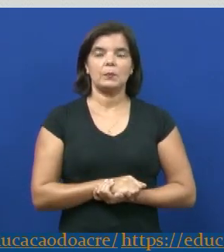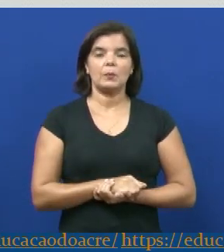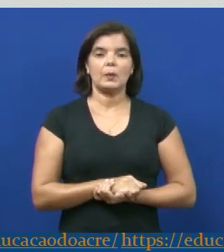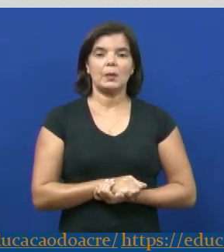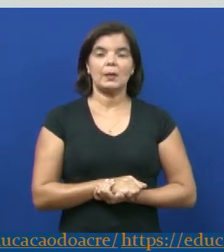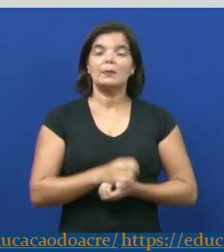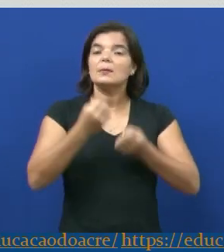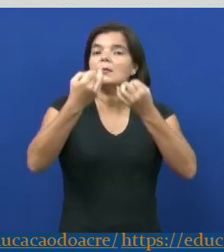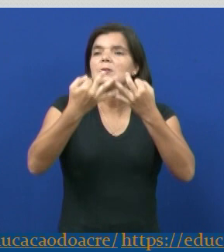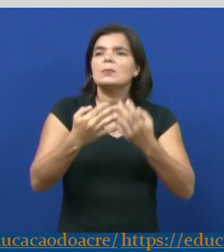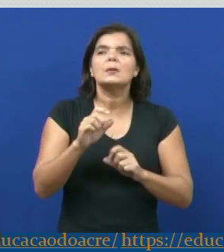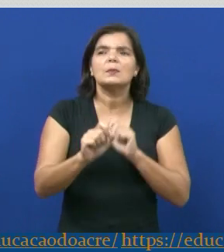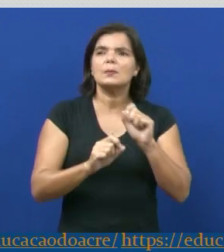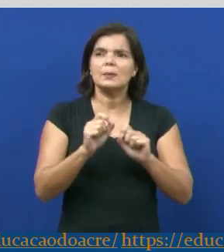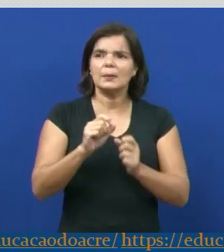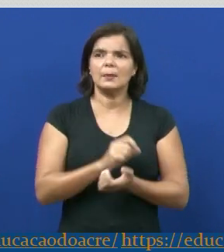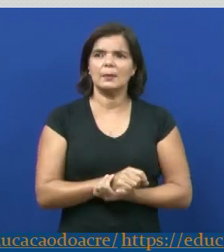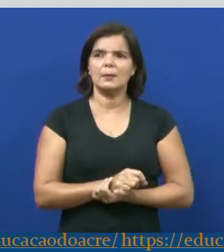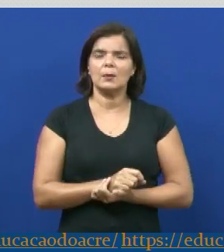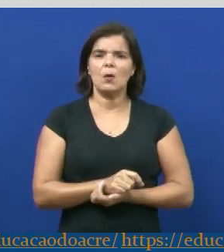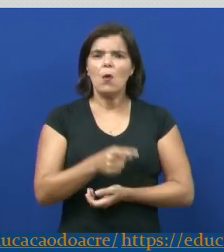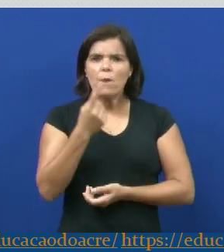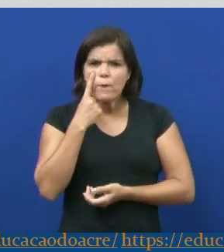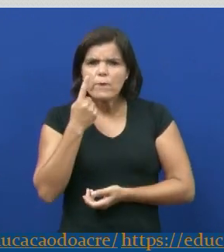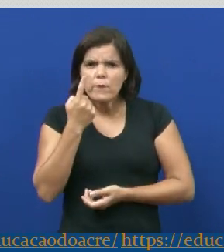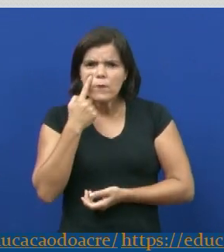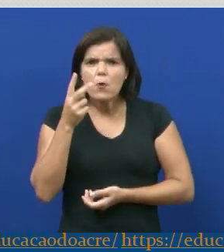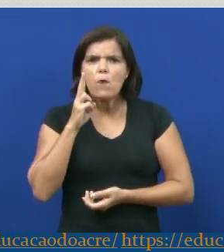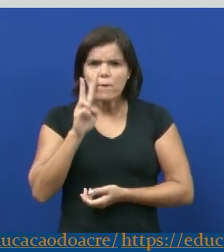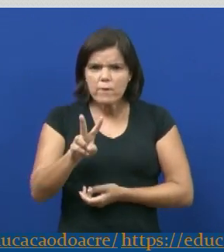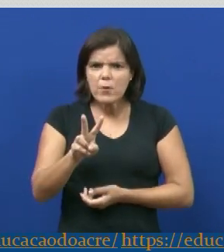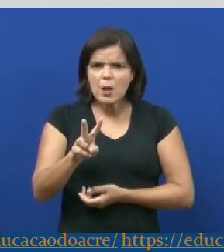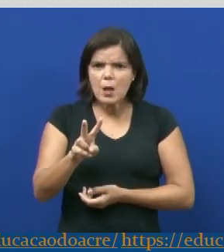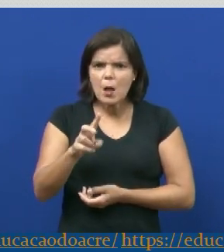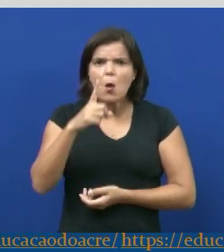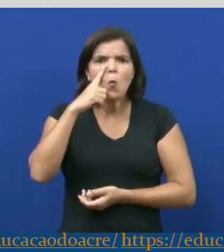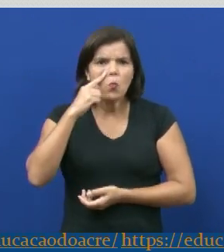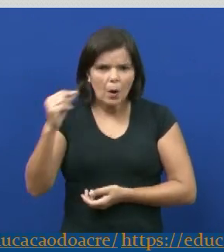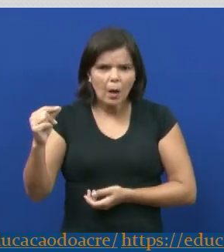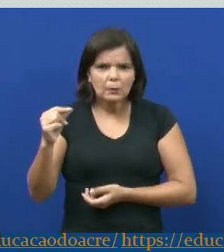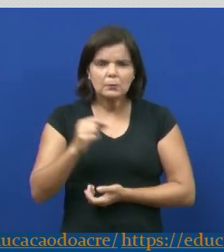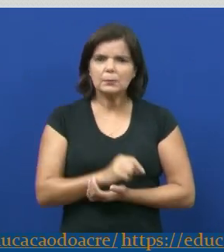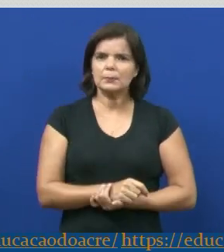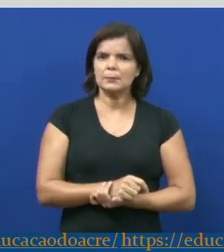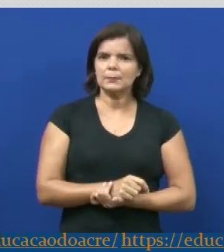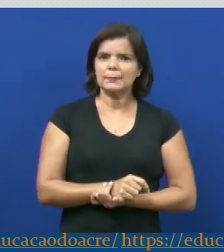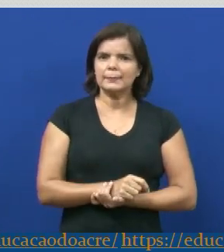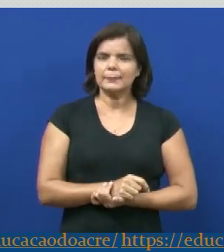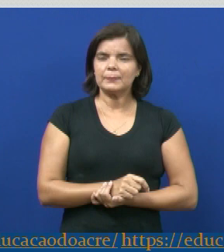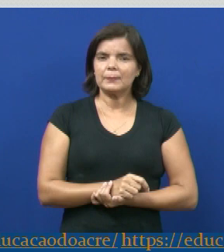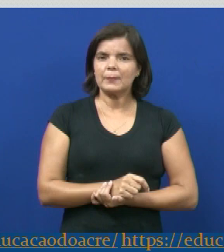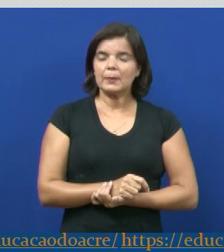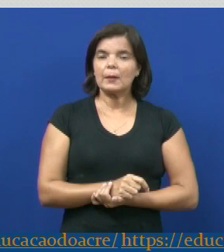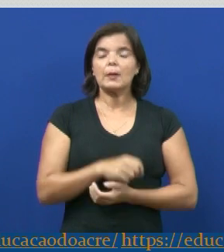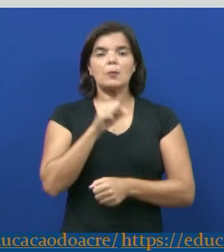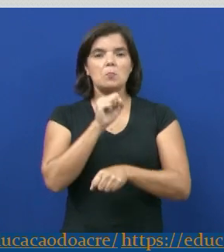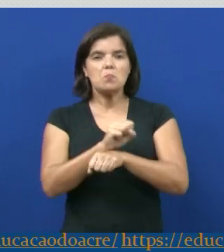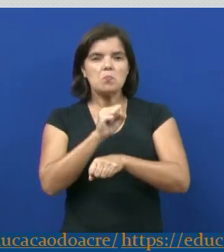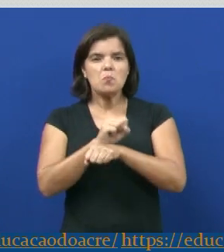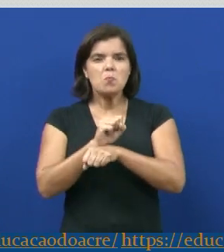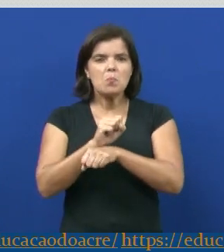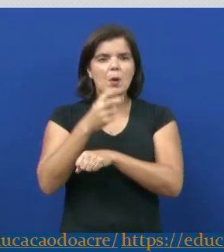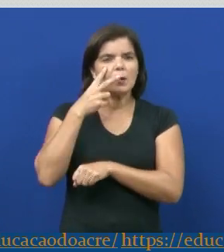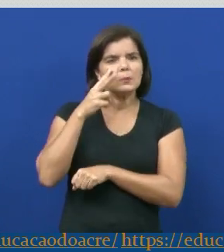e aí está dizendo o seguinte: você consegue ver o gato? Tá? Para e olha